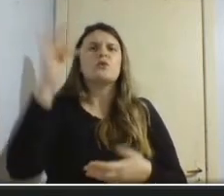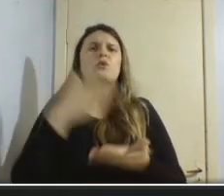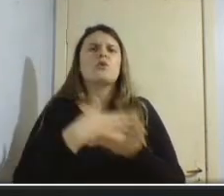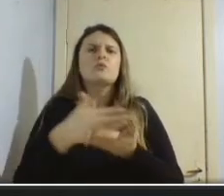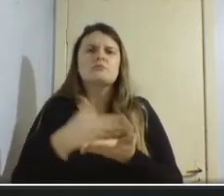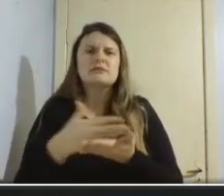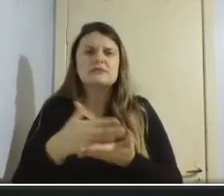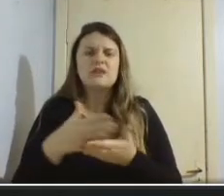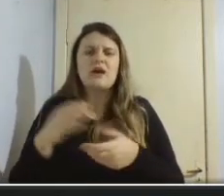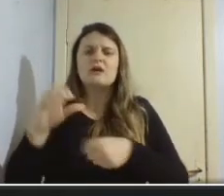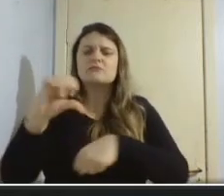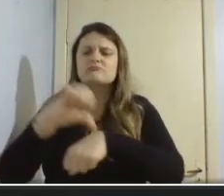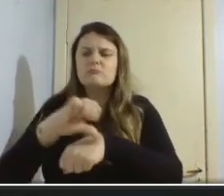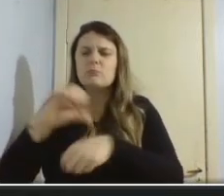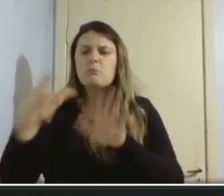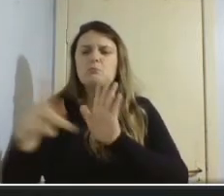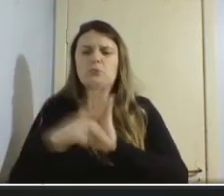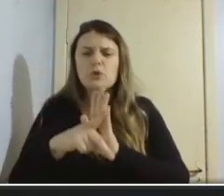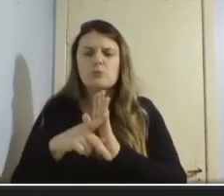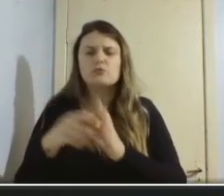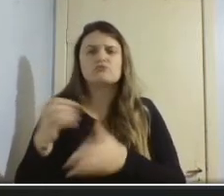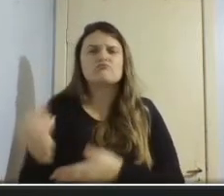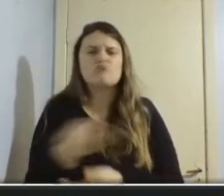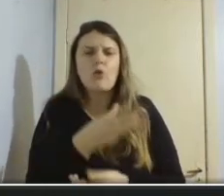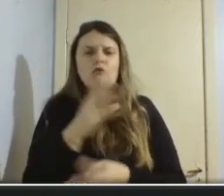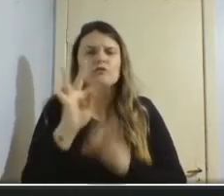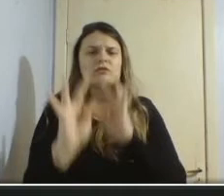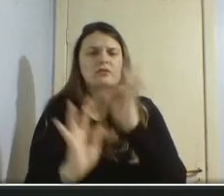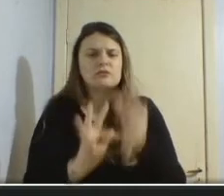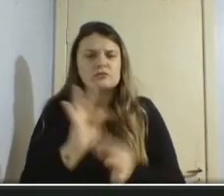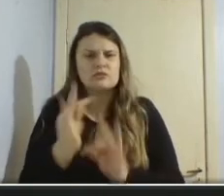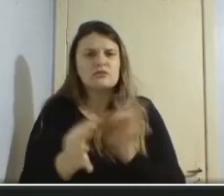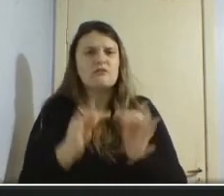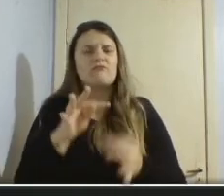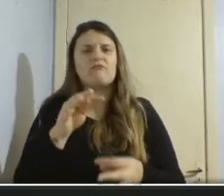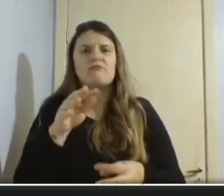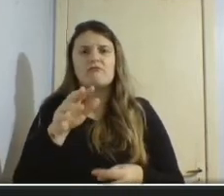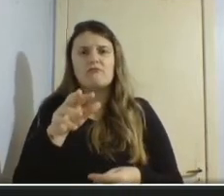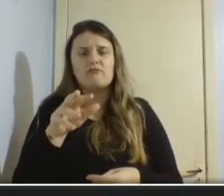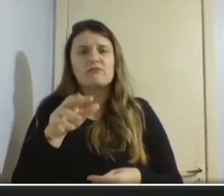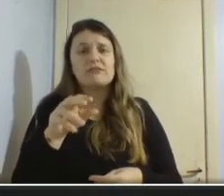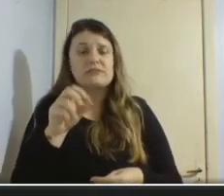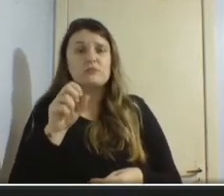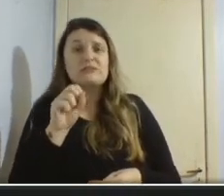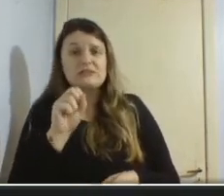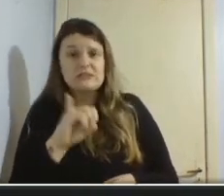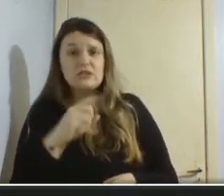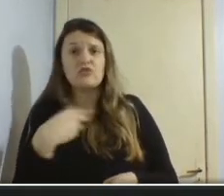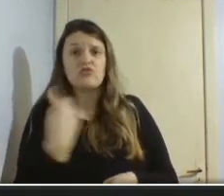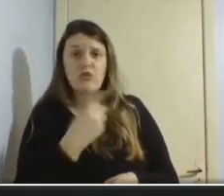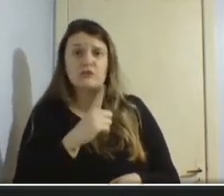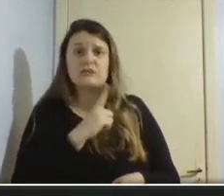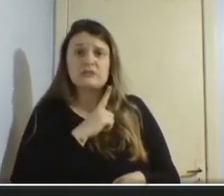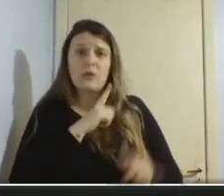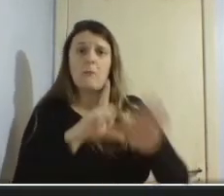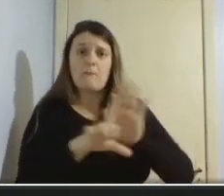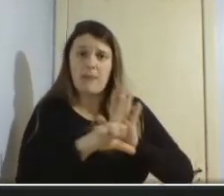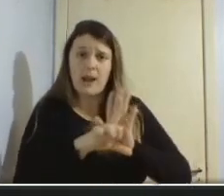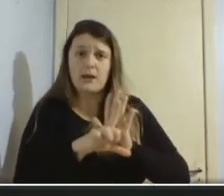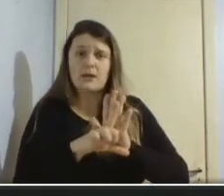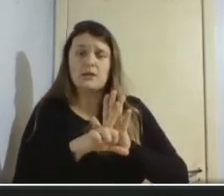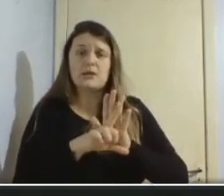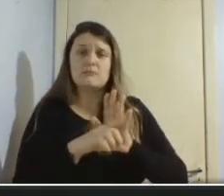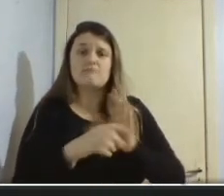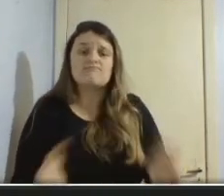vai poder atuar, principalmente se tiver uma lei de inovação implantada no município.